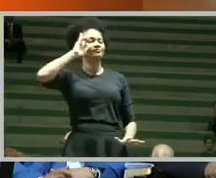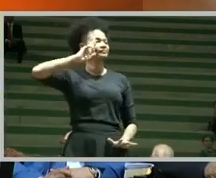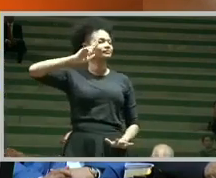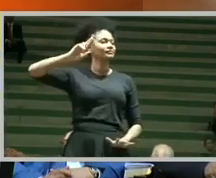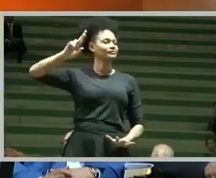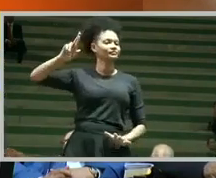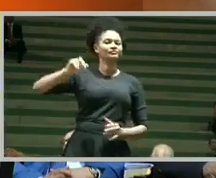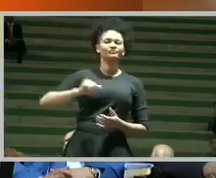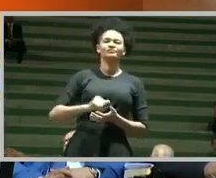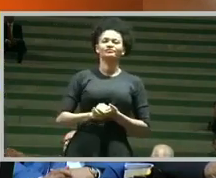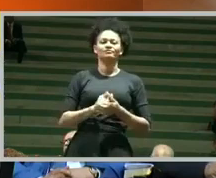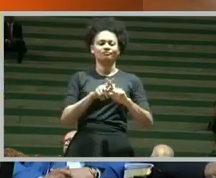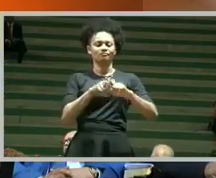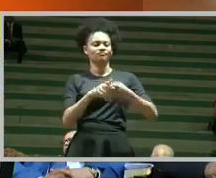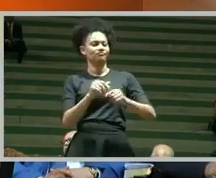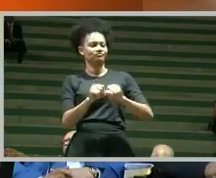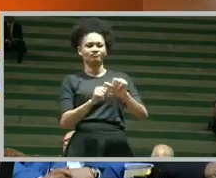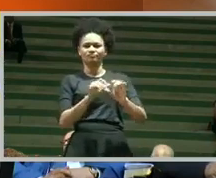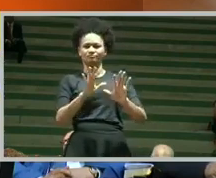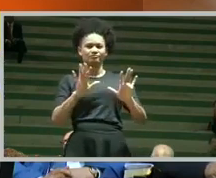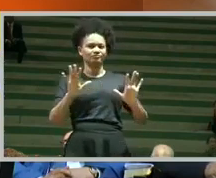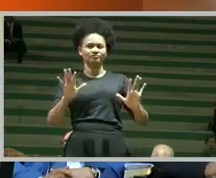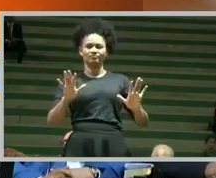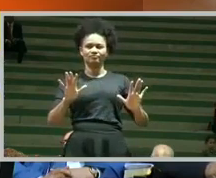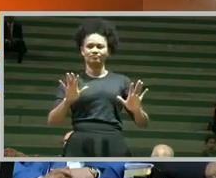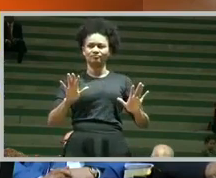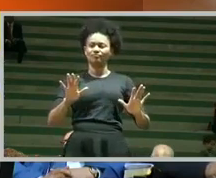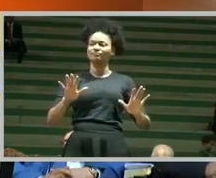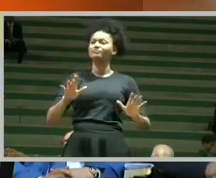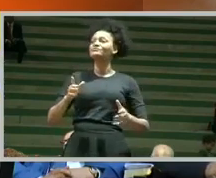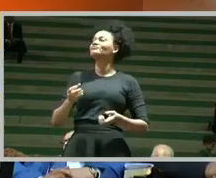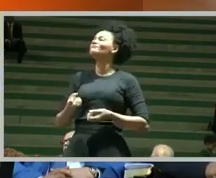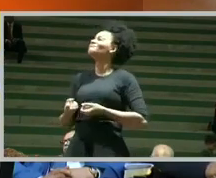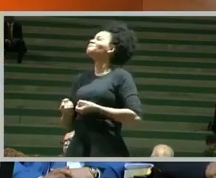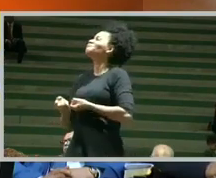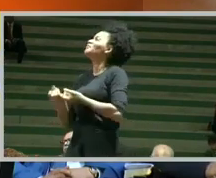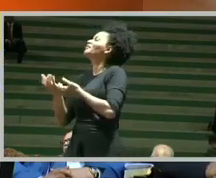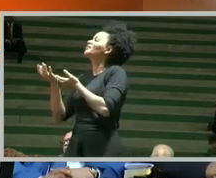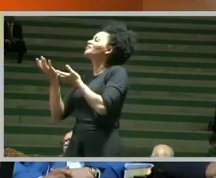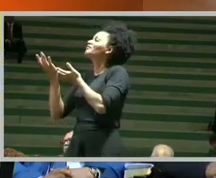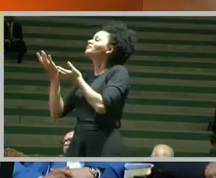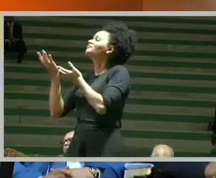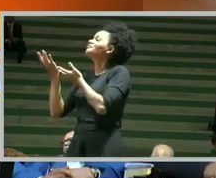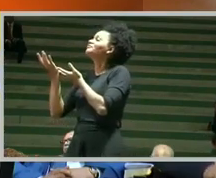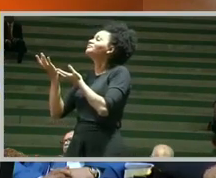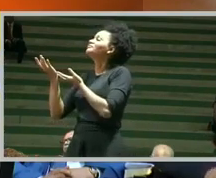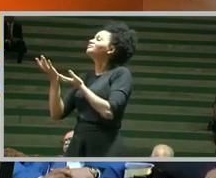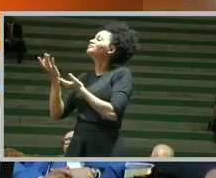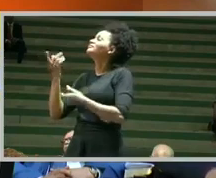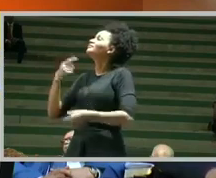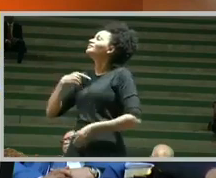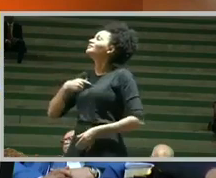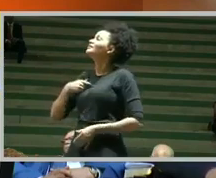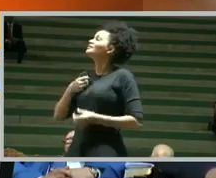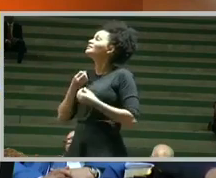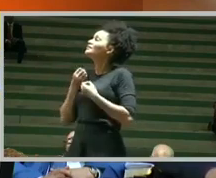Senhor restaurou a nossa... Não, ele está cantando para Deus. Olha o que ele está fazendo. Ele